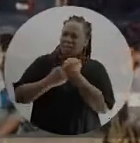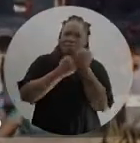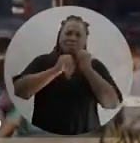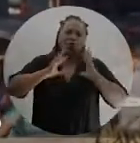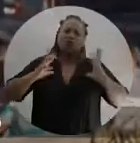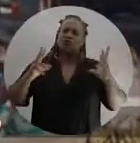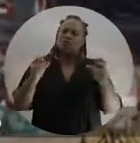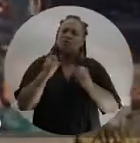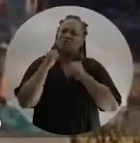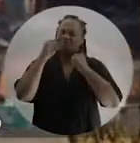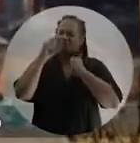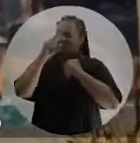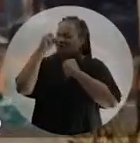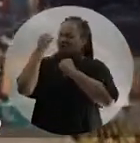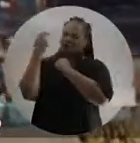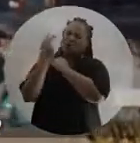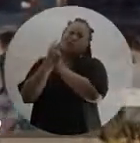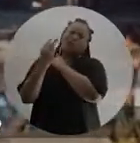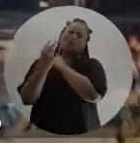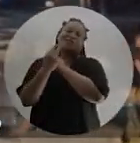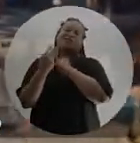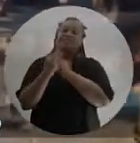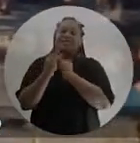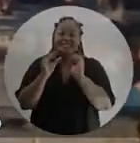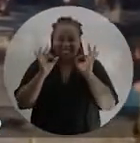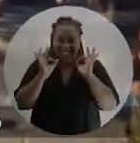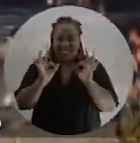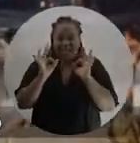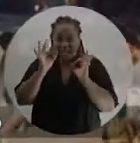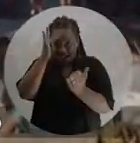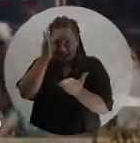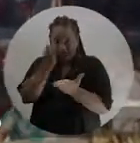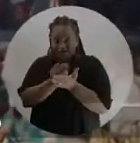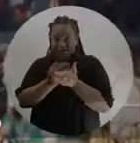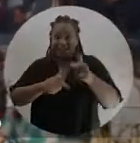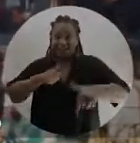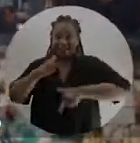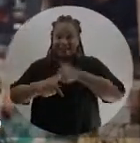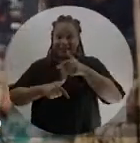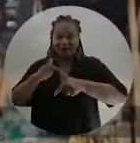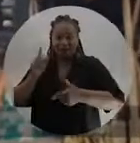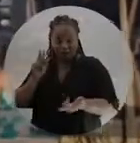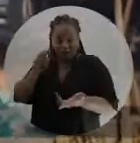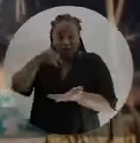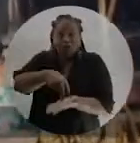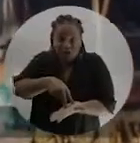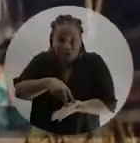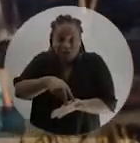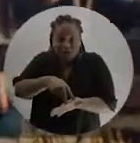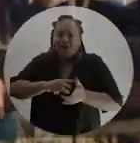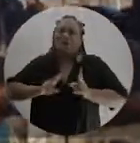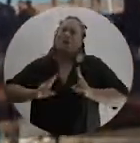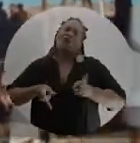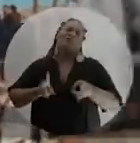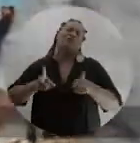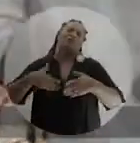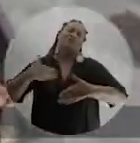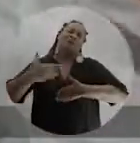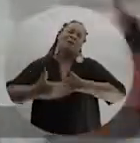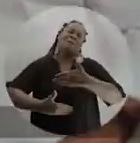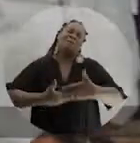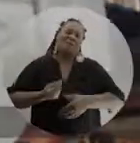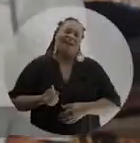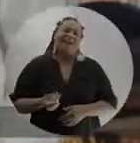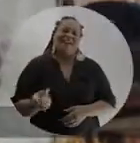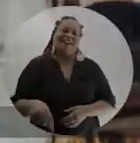apoio, por toda a força, por toda a proteção. Com a certeza de que a fé e o trabalho que nos trouxeram até aqui ainda vão